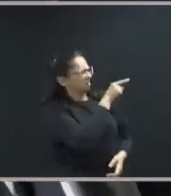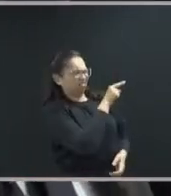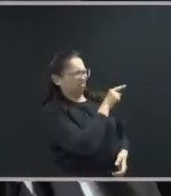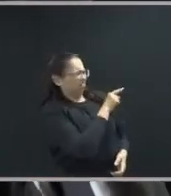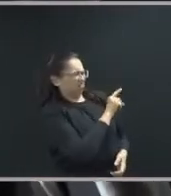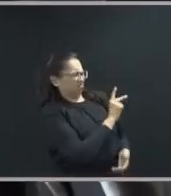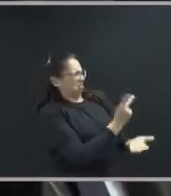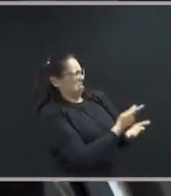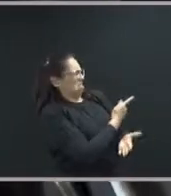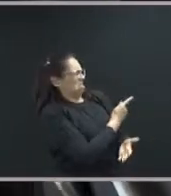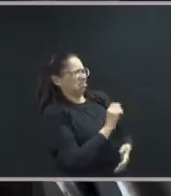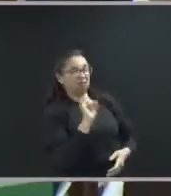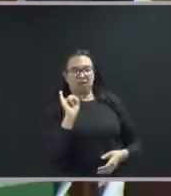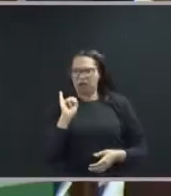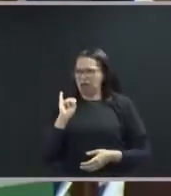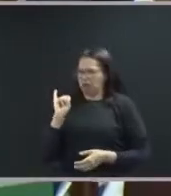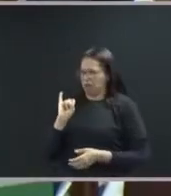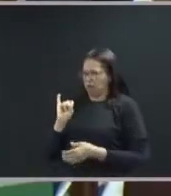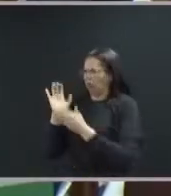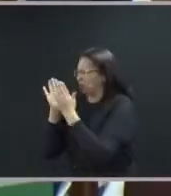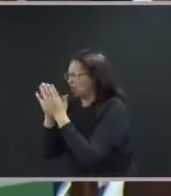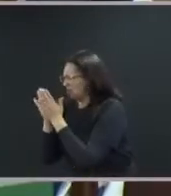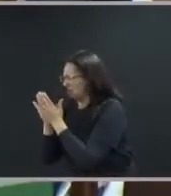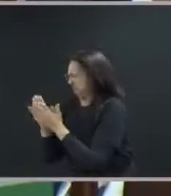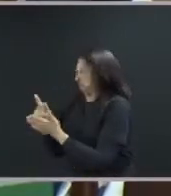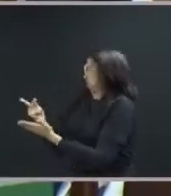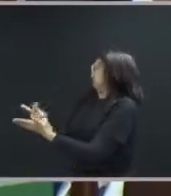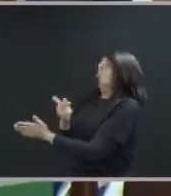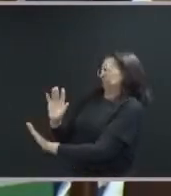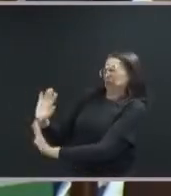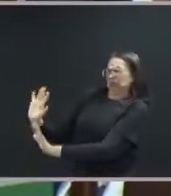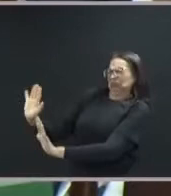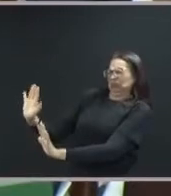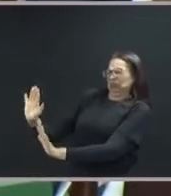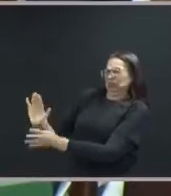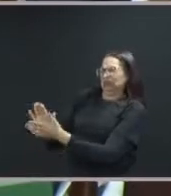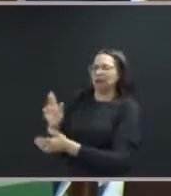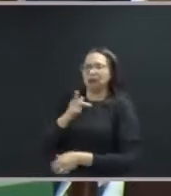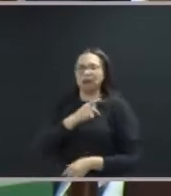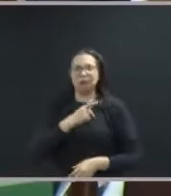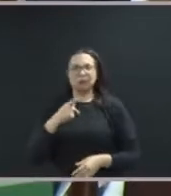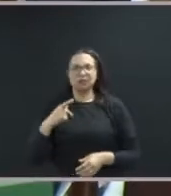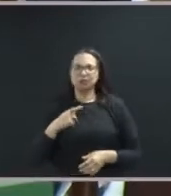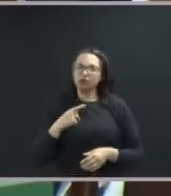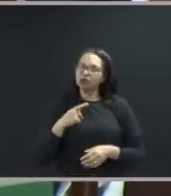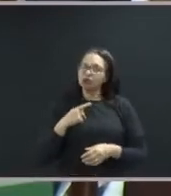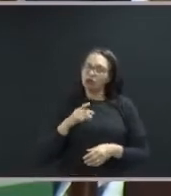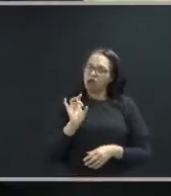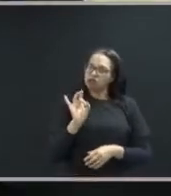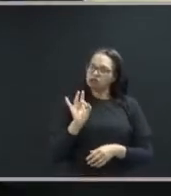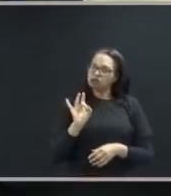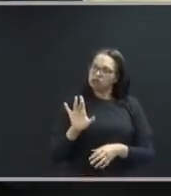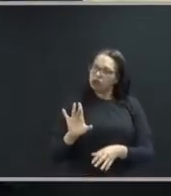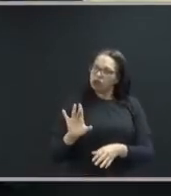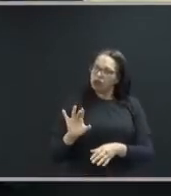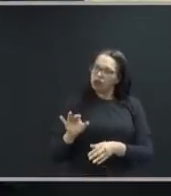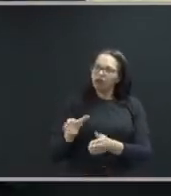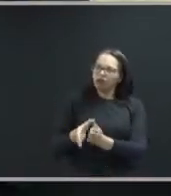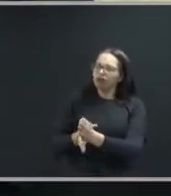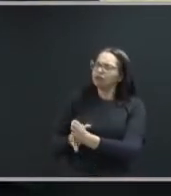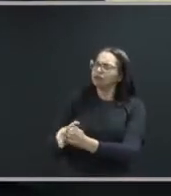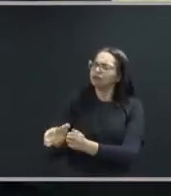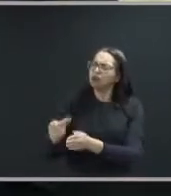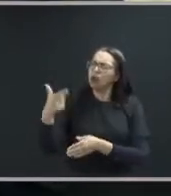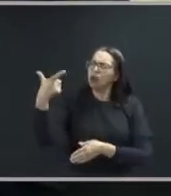essa irmã aí está por fora, o pastor só dá atenção para aqueles irmãos, já perceberam? Ele vai